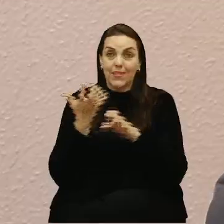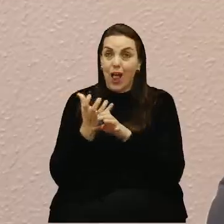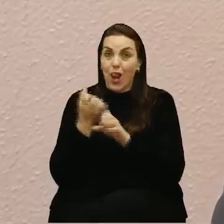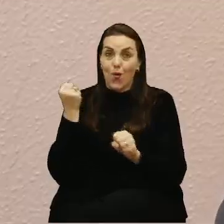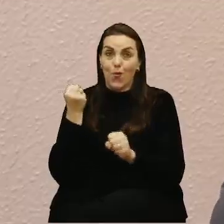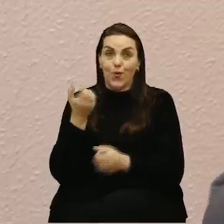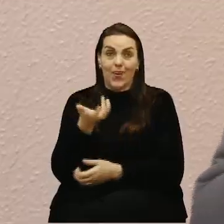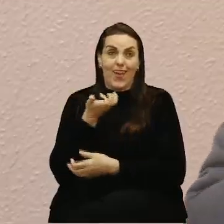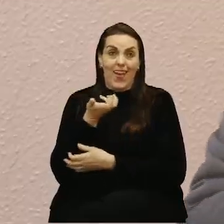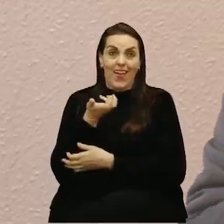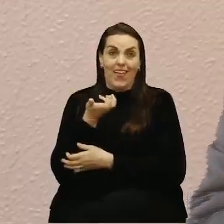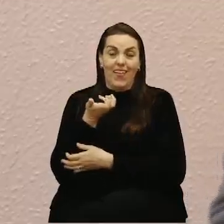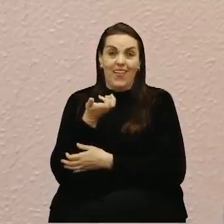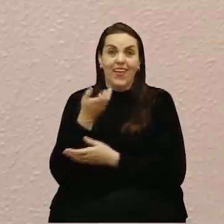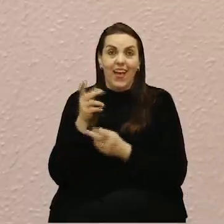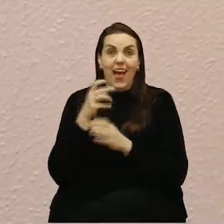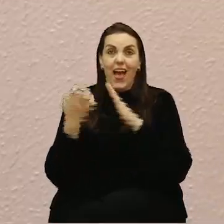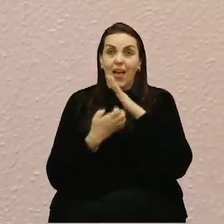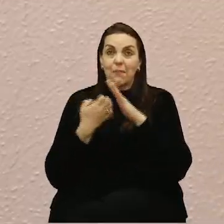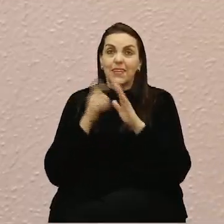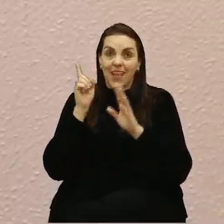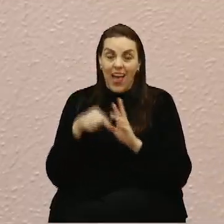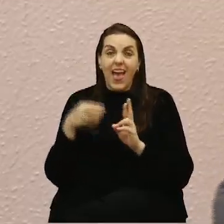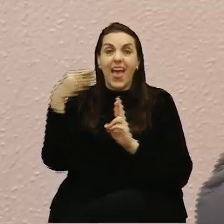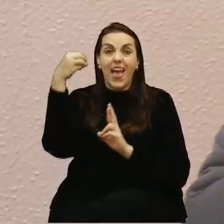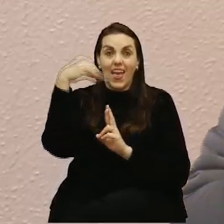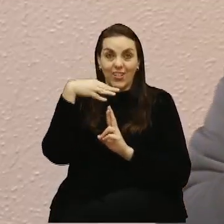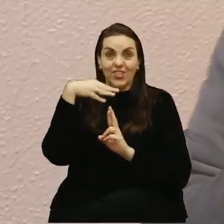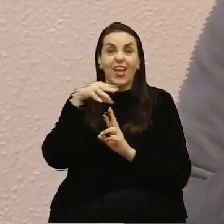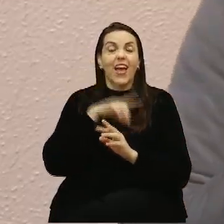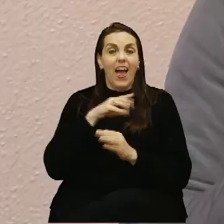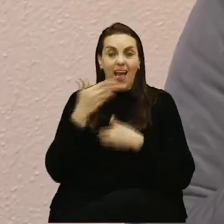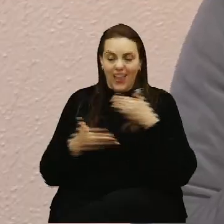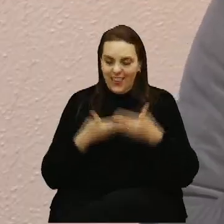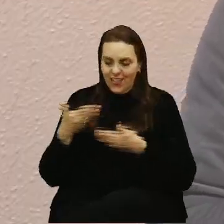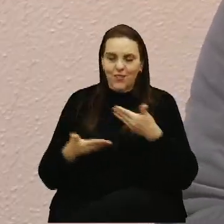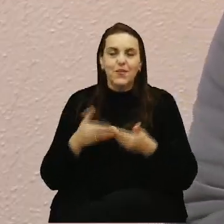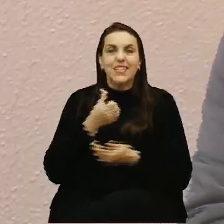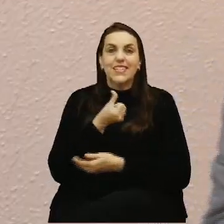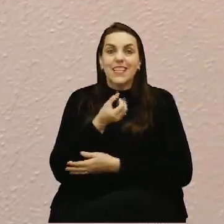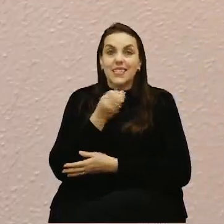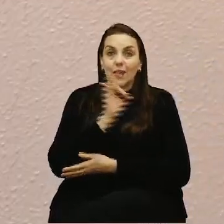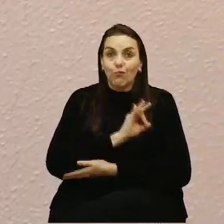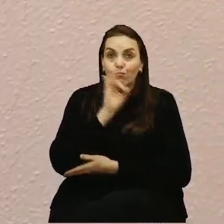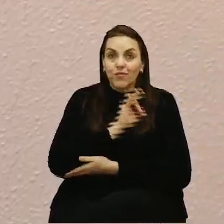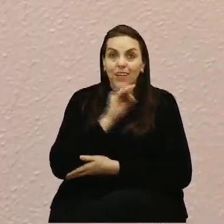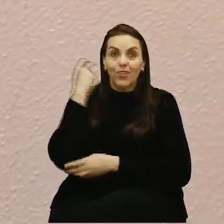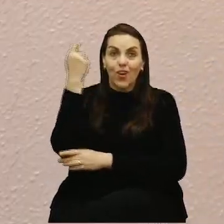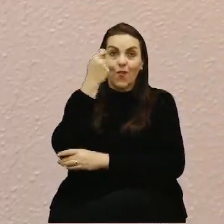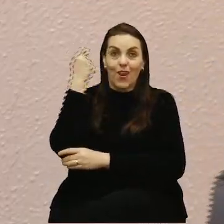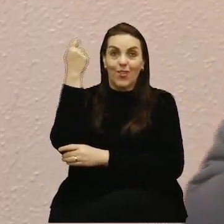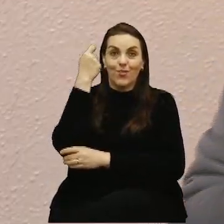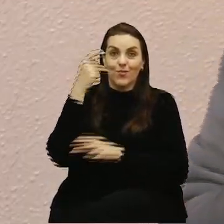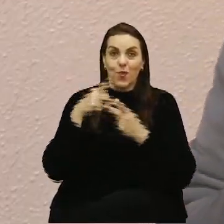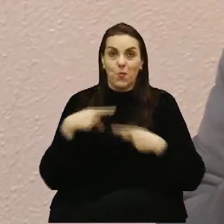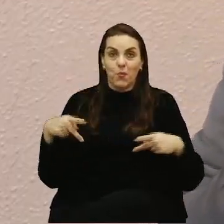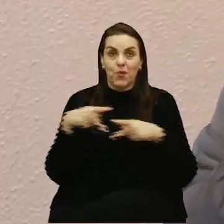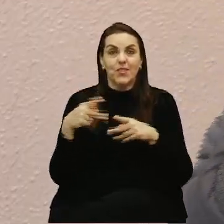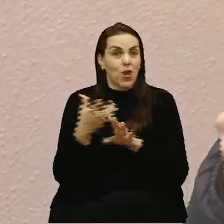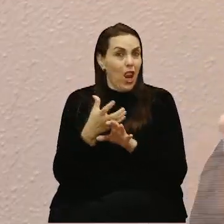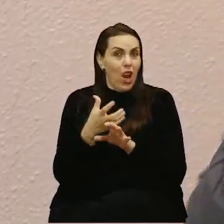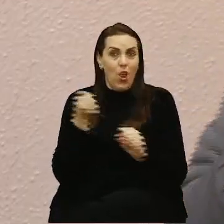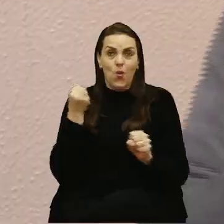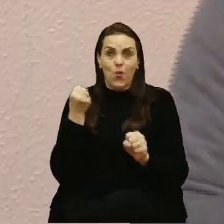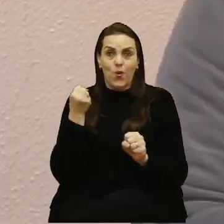nesse caso, a empresa, que é a RGE, que atende mais de 60% da população do Rio Grande do Sul, ela quer lucro nas